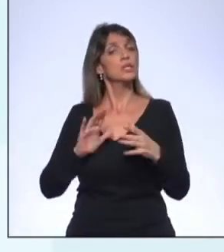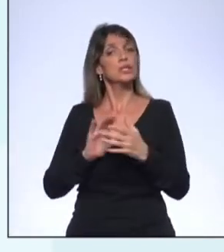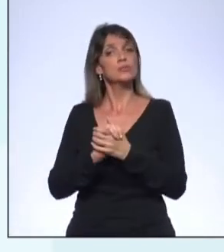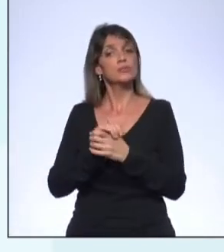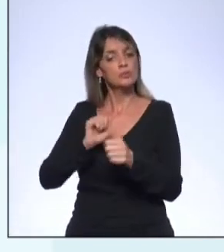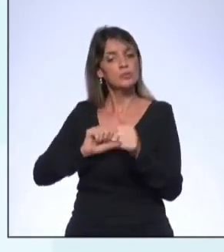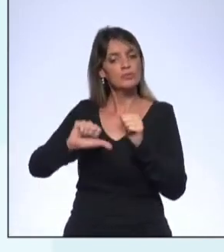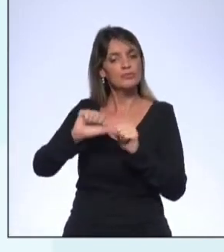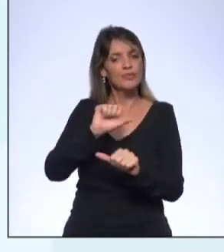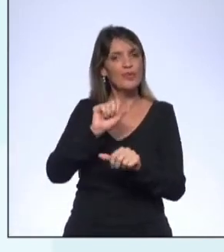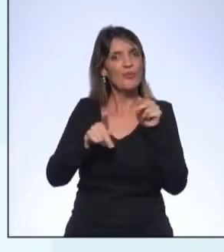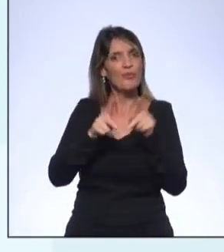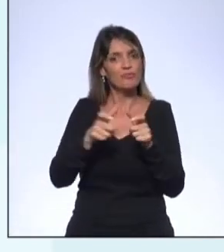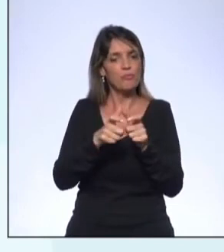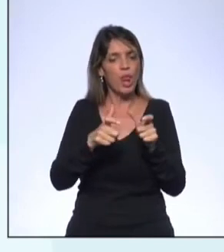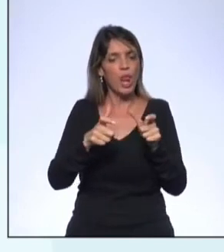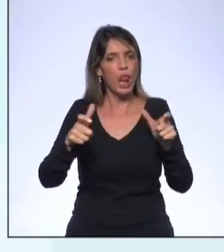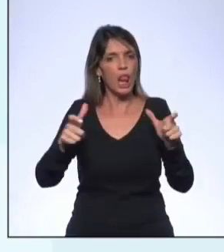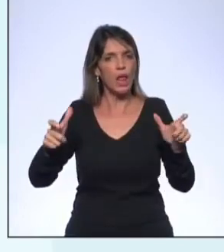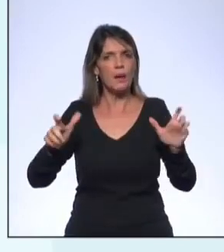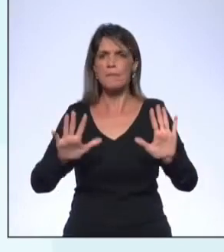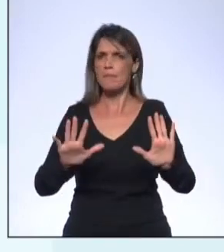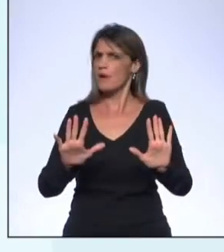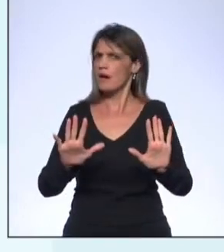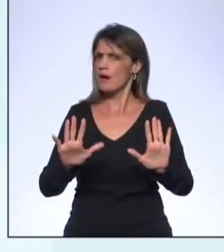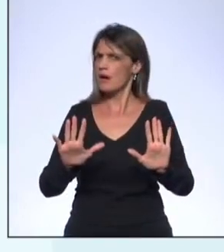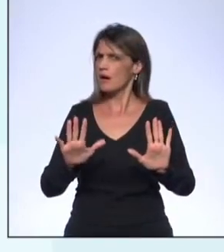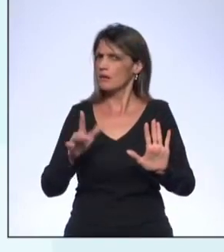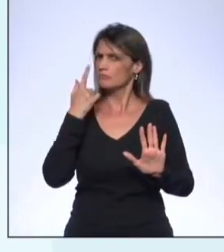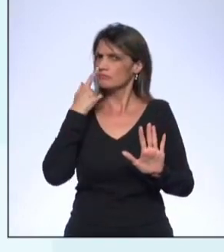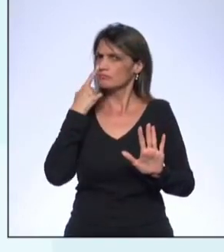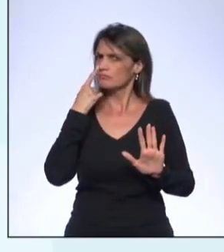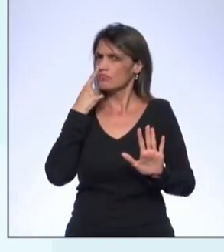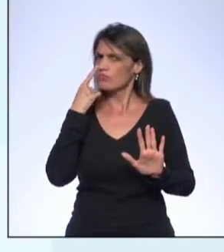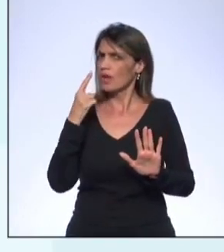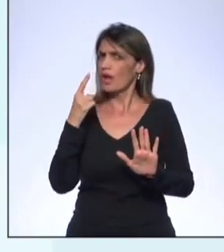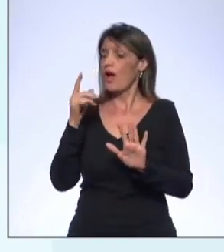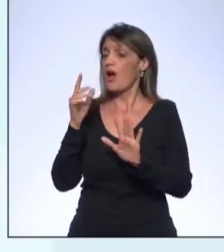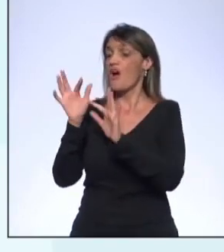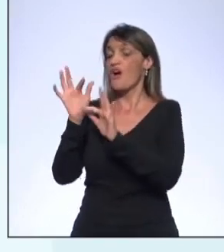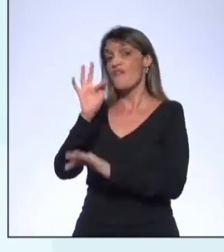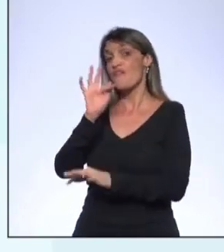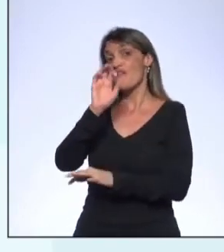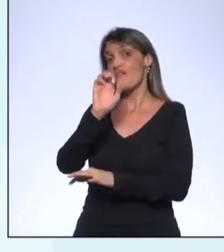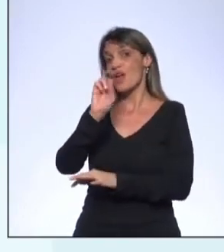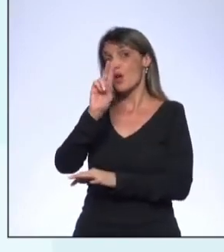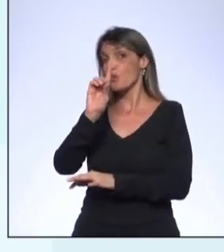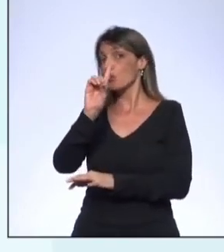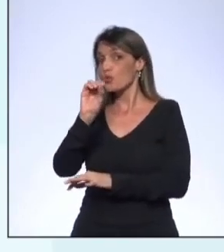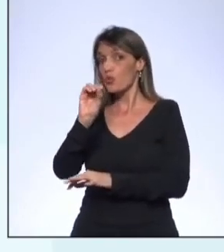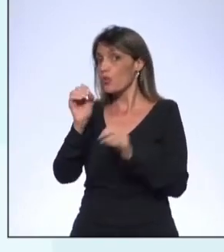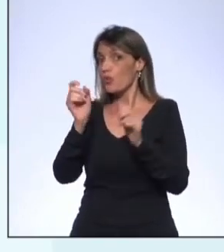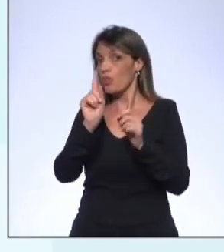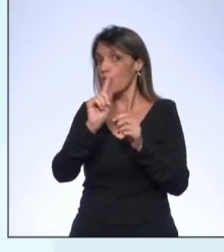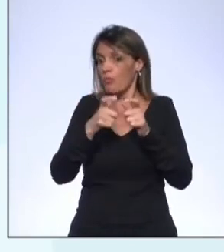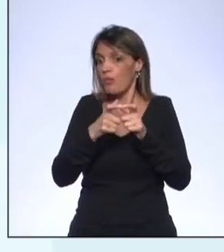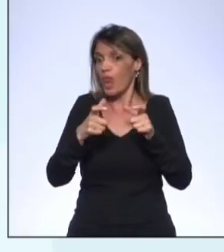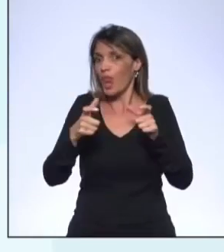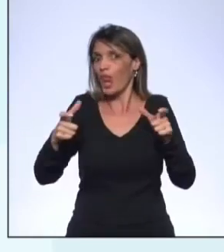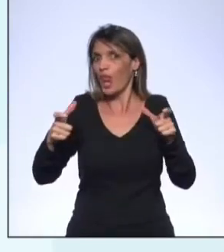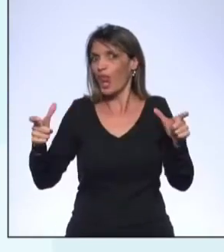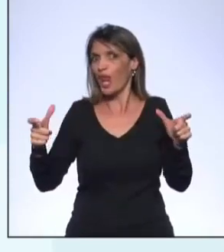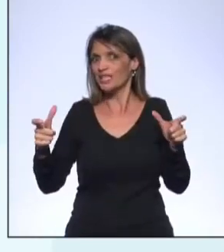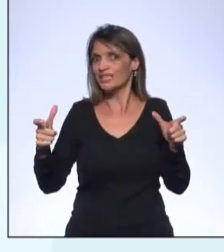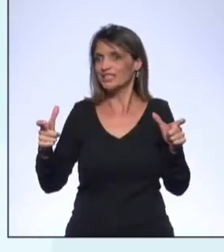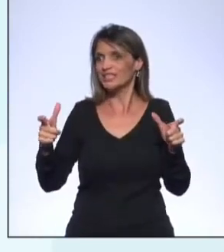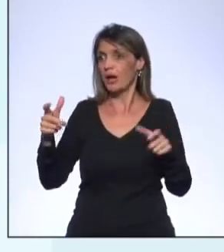em aumento populacional. Mas vamos combinar que o feudo não aumenta junto com a quantidade de pessoas. Então, se um feudo